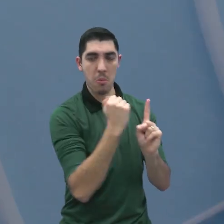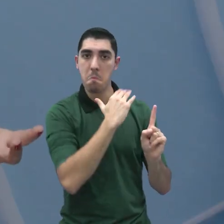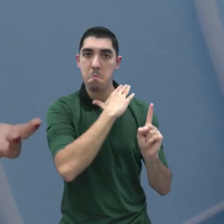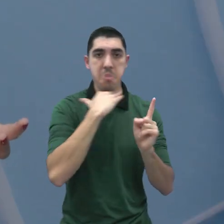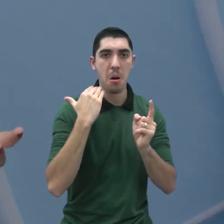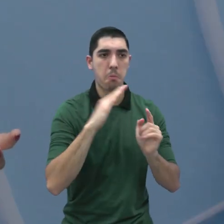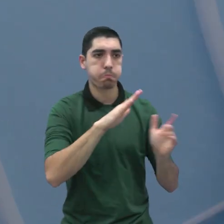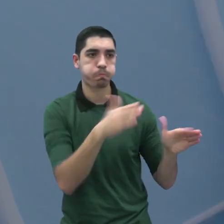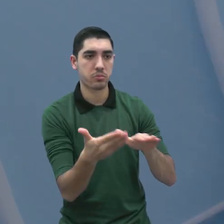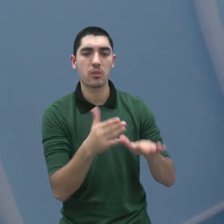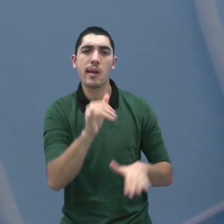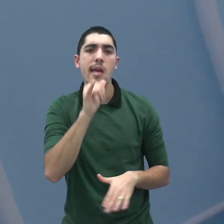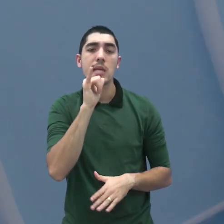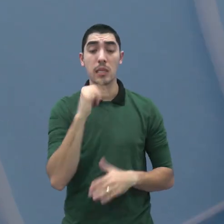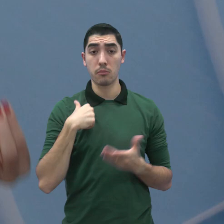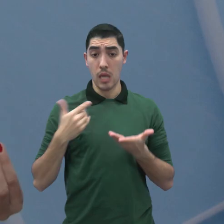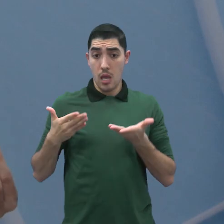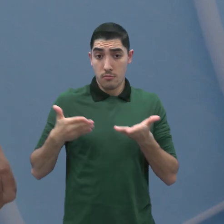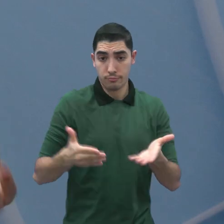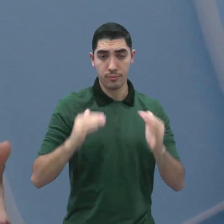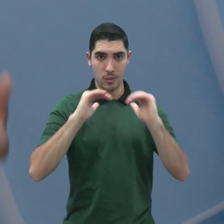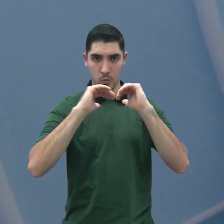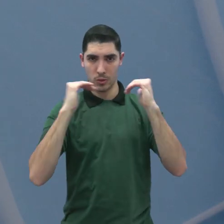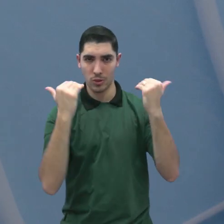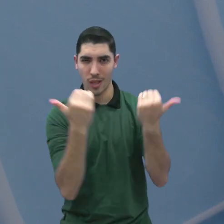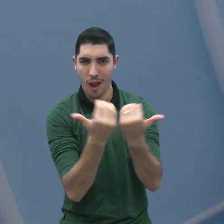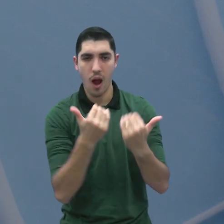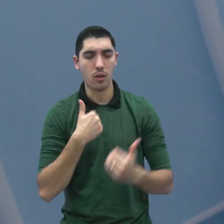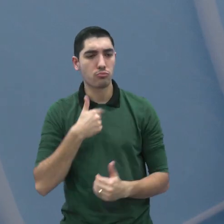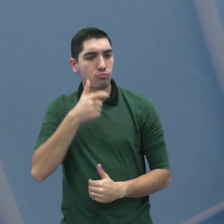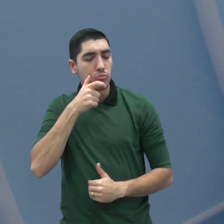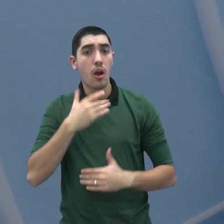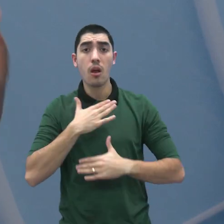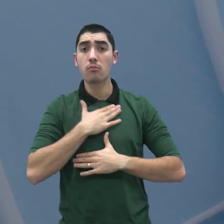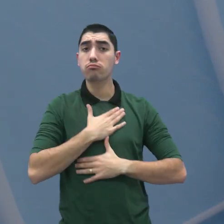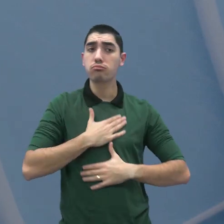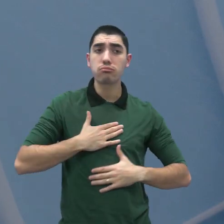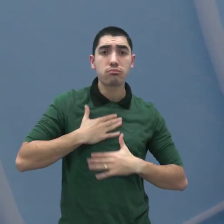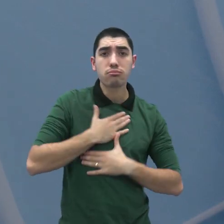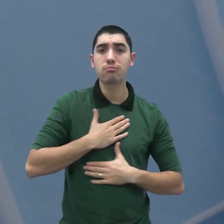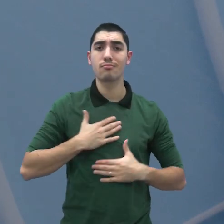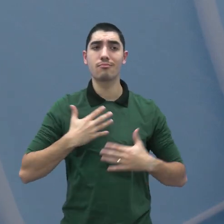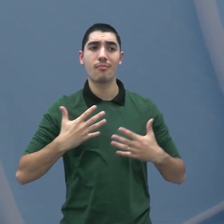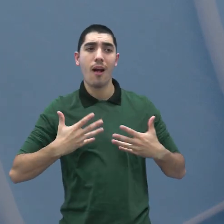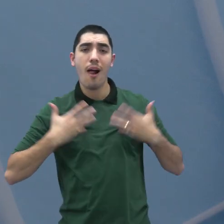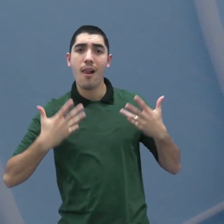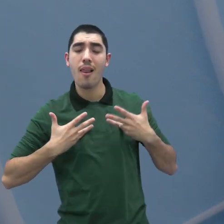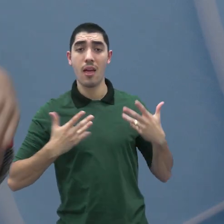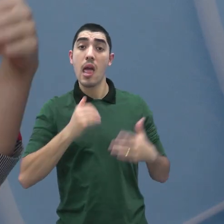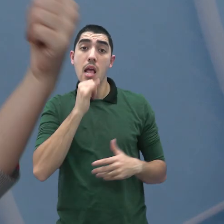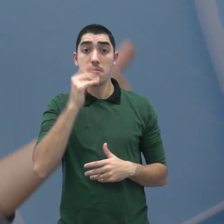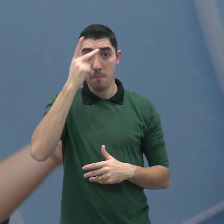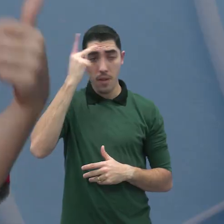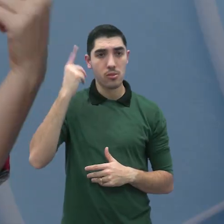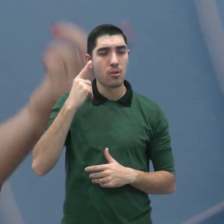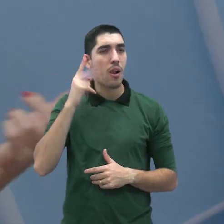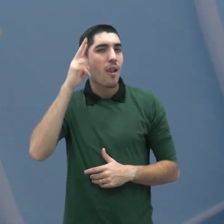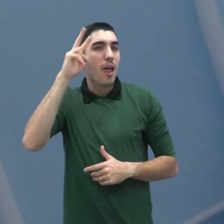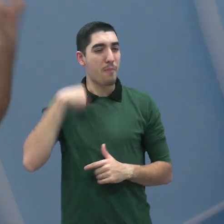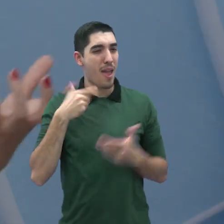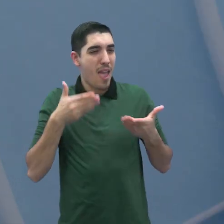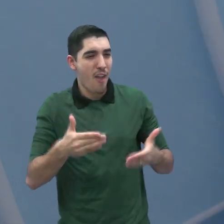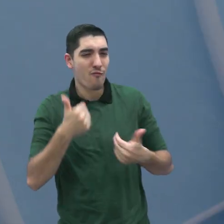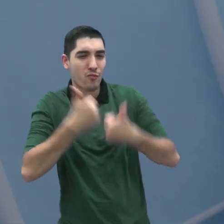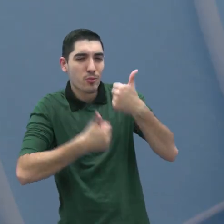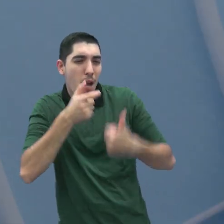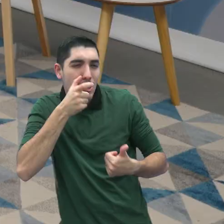uma sensação, é um lazer e também tem um significado muito grande, né? Porque muitas pessoas relacionam ao pai, ao avô,